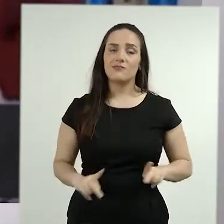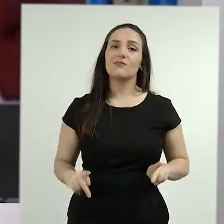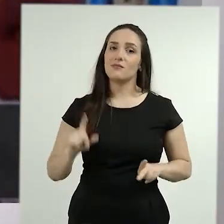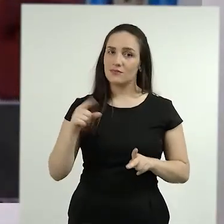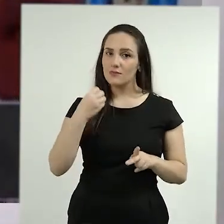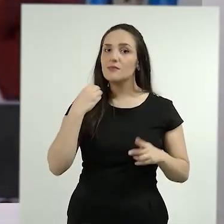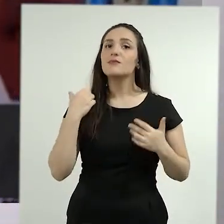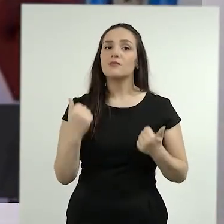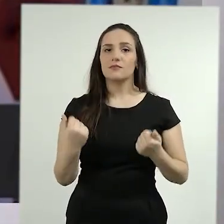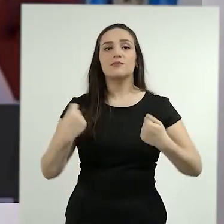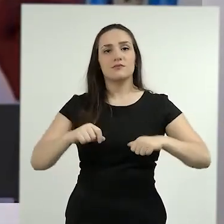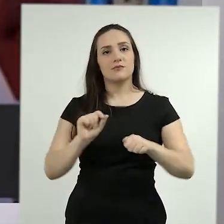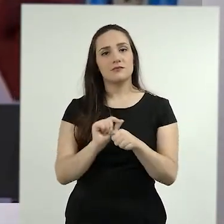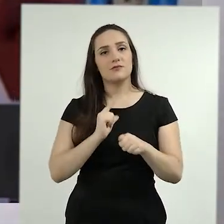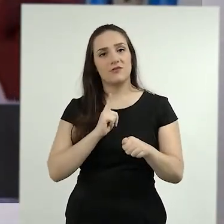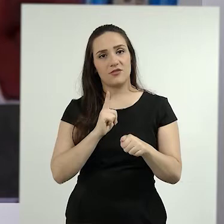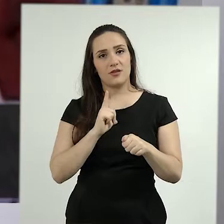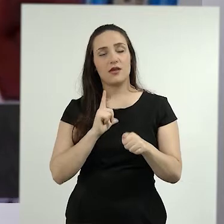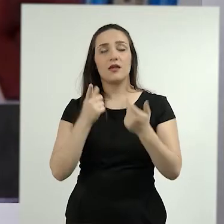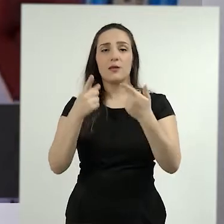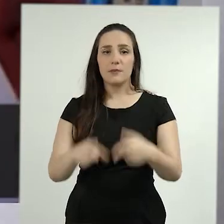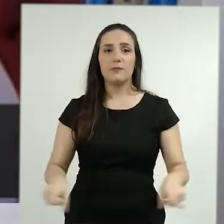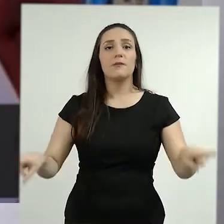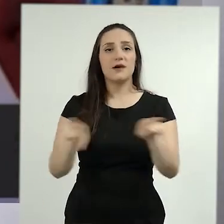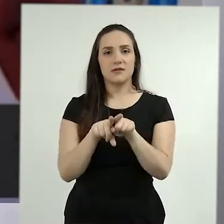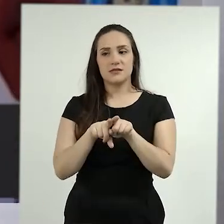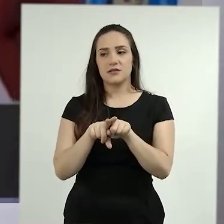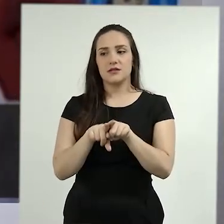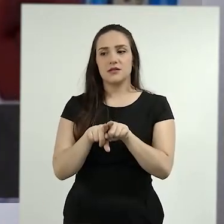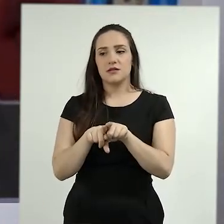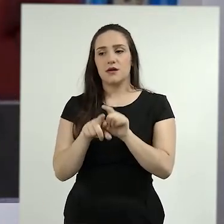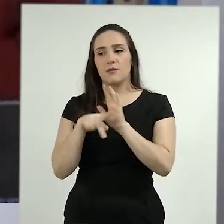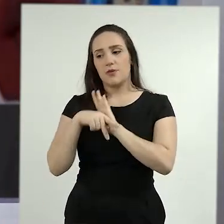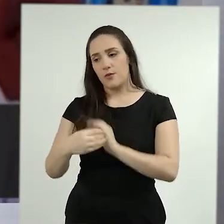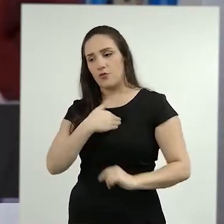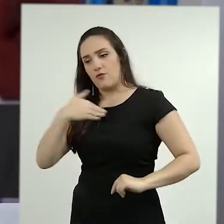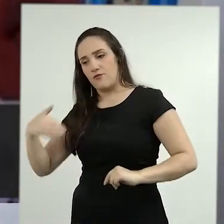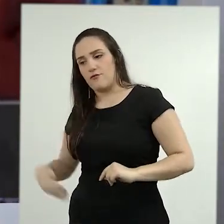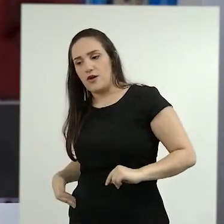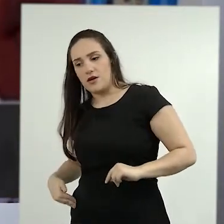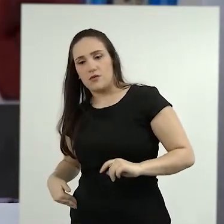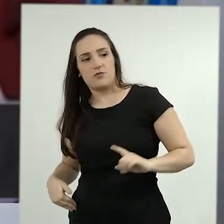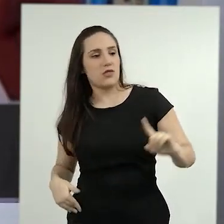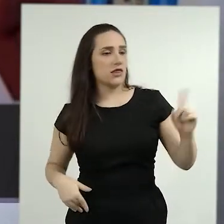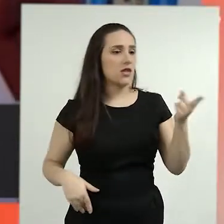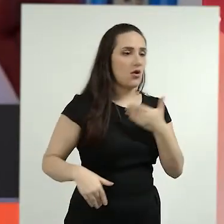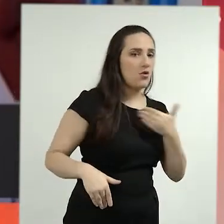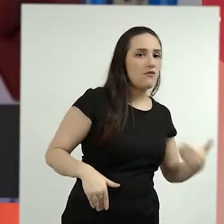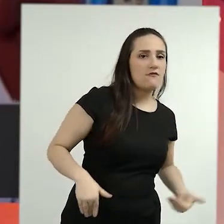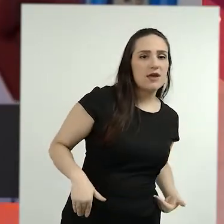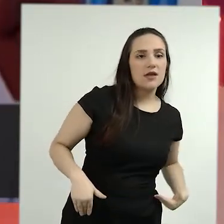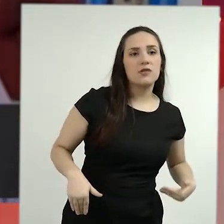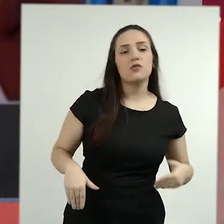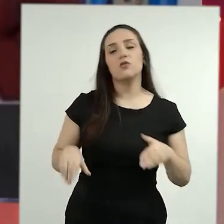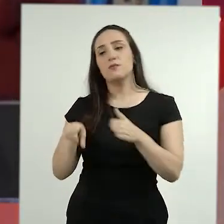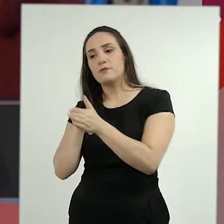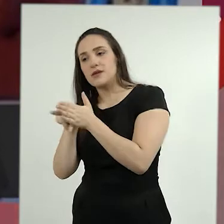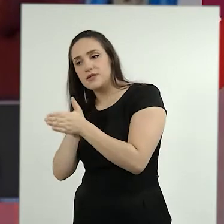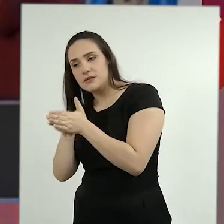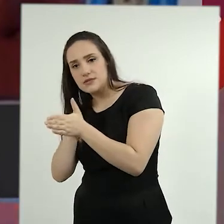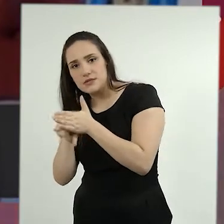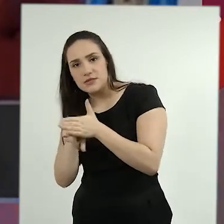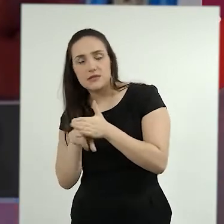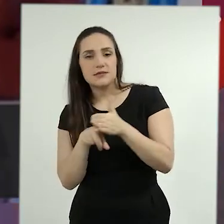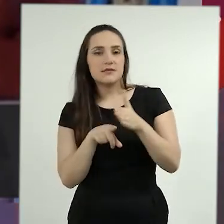esse é um exemplo prático de parcerias de instituições governamentais, não governamentais, instituições de pesquisa, que foi feito também